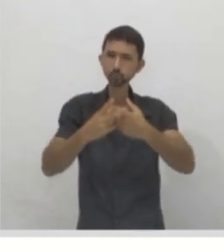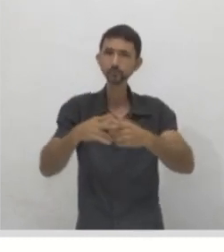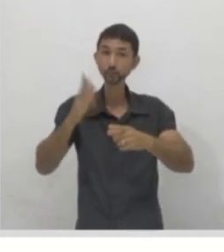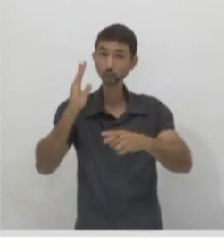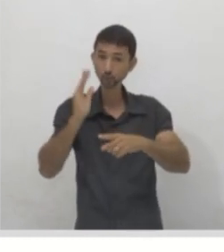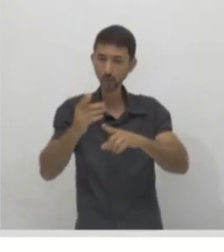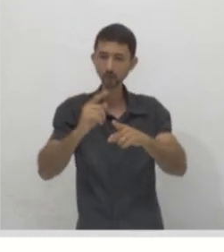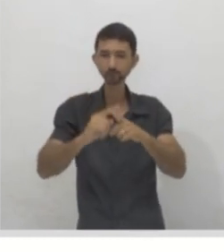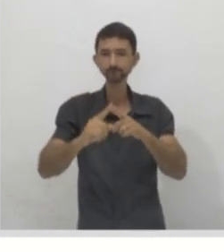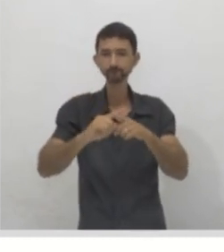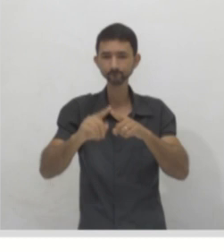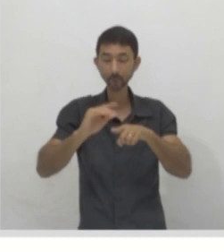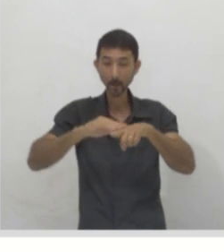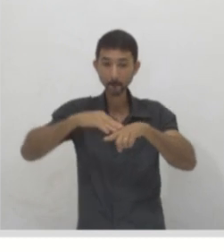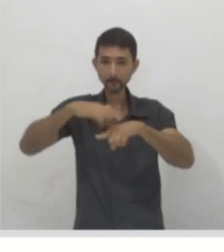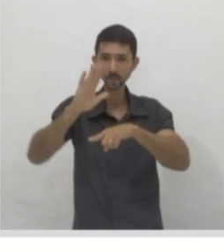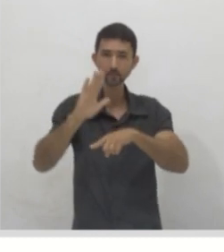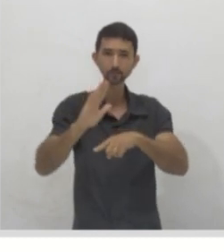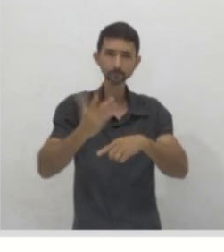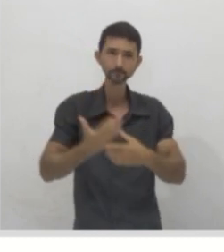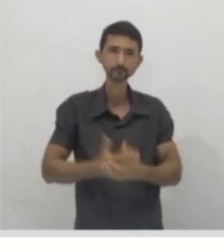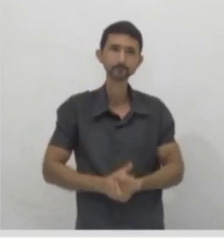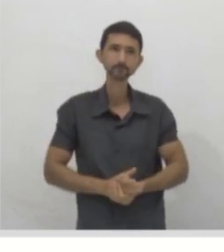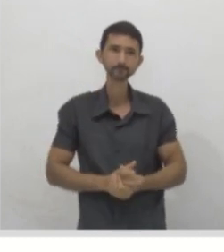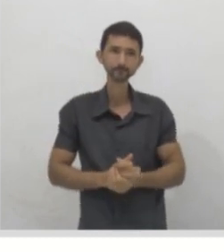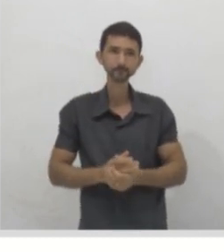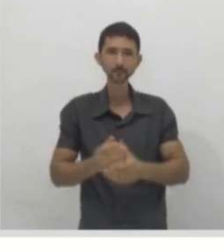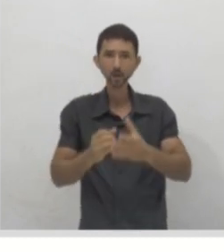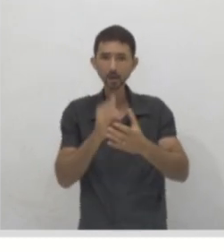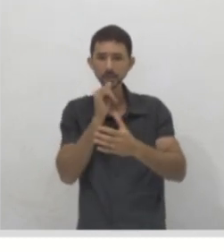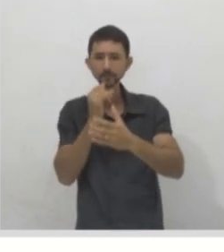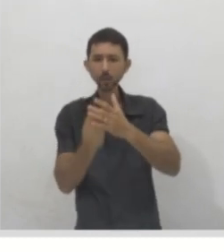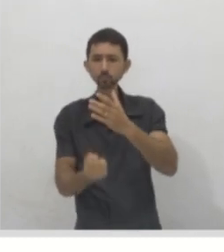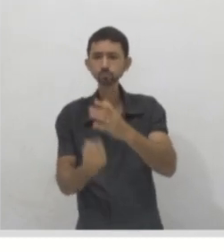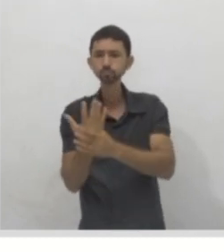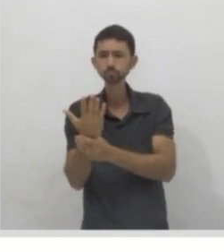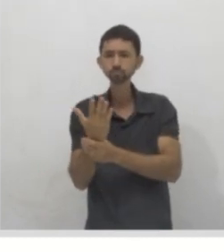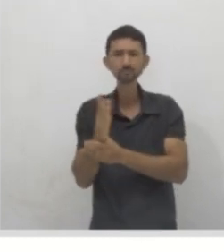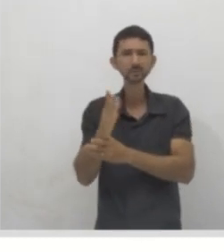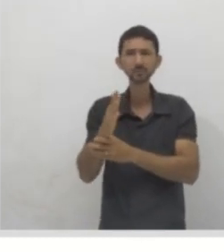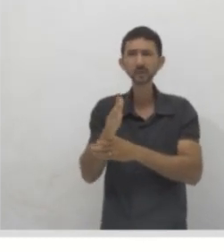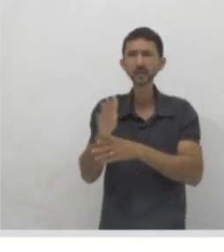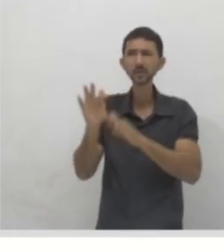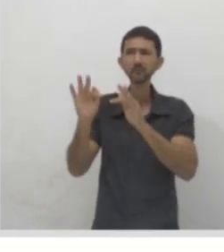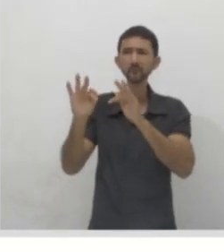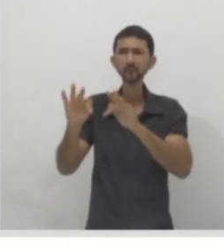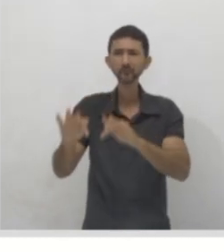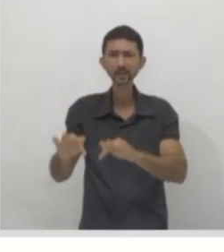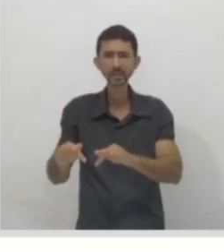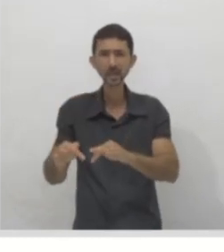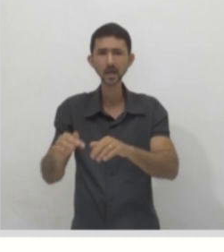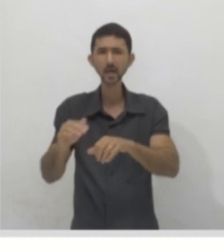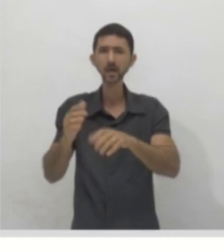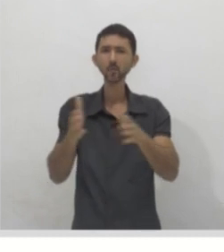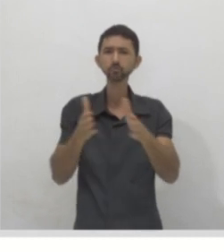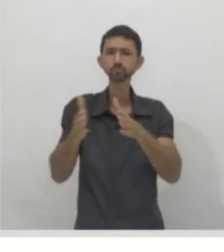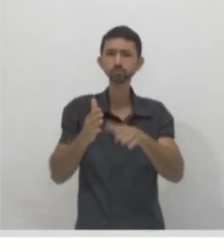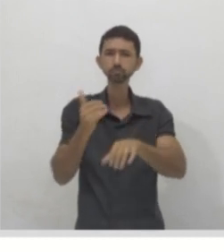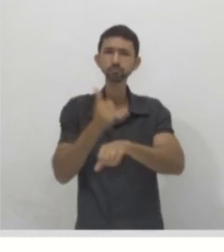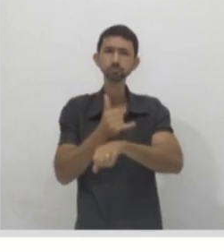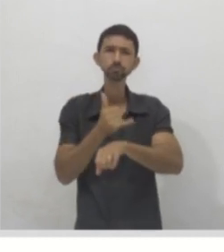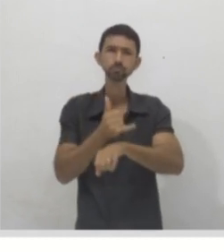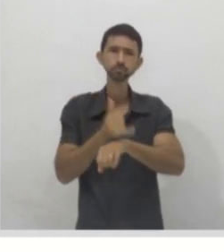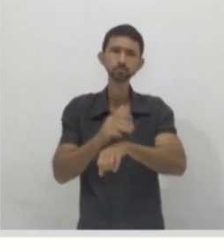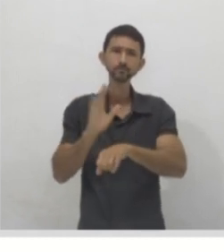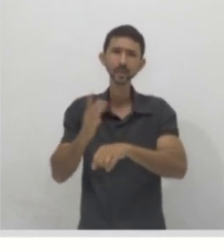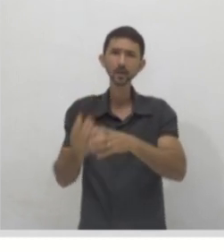já utilizavam. Tá? Então nasce, né, no final da Idade dos Metais, já nasce a